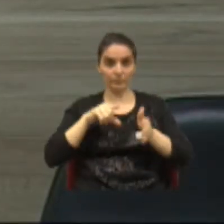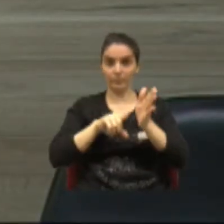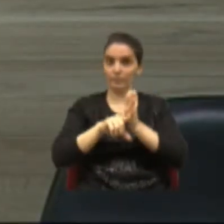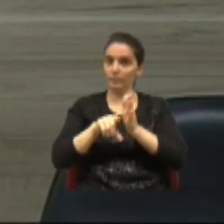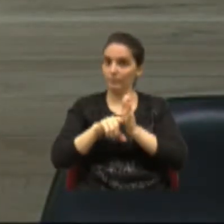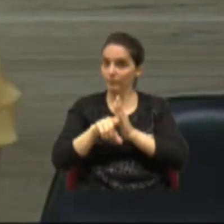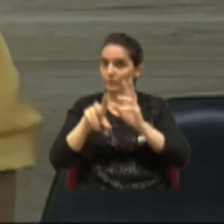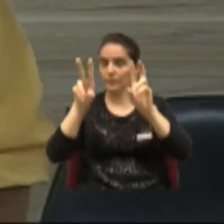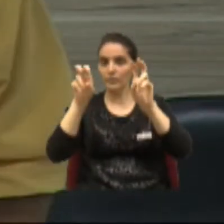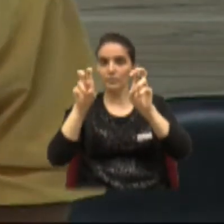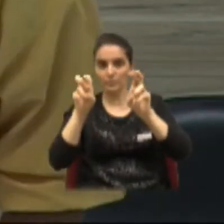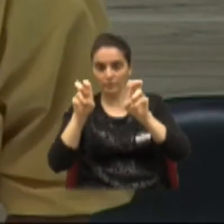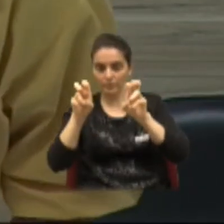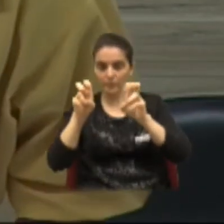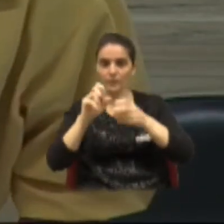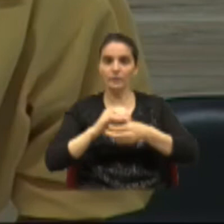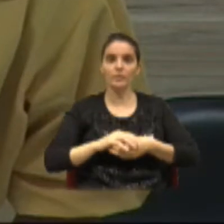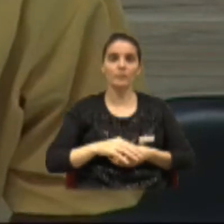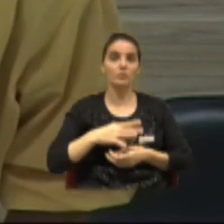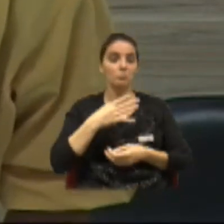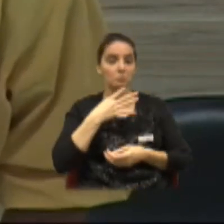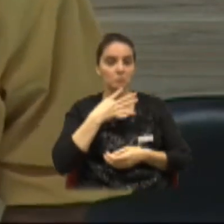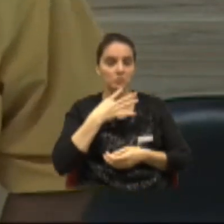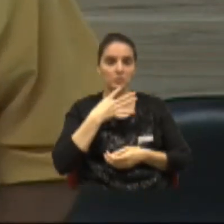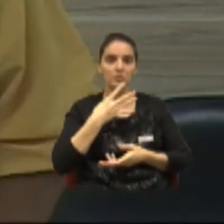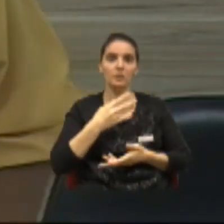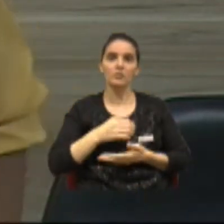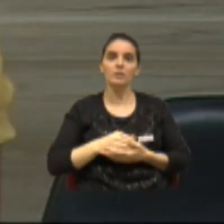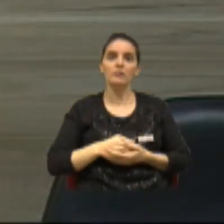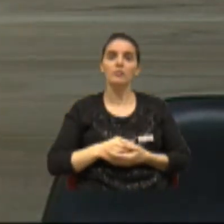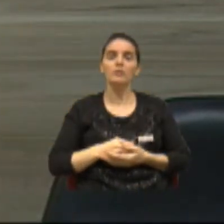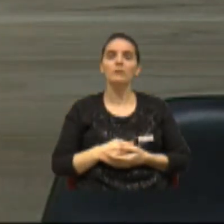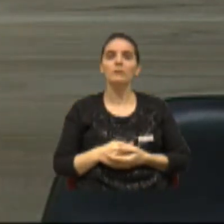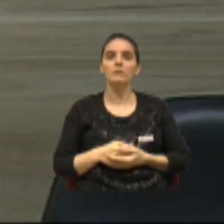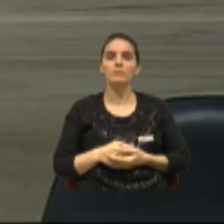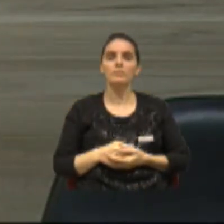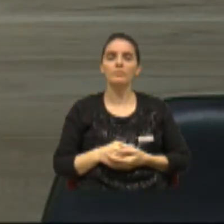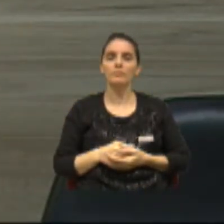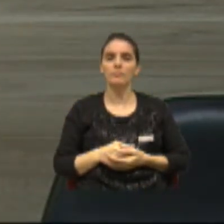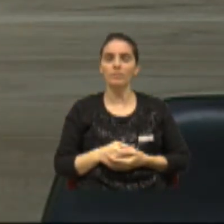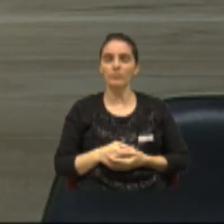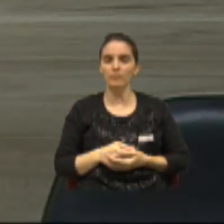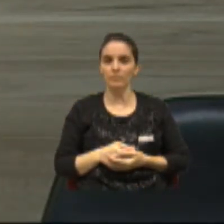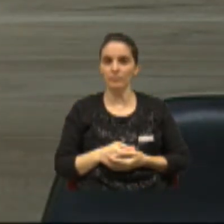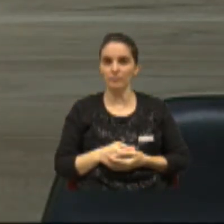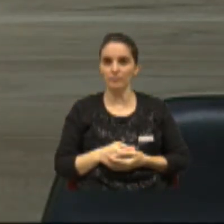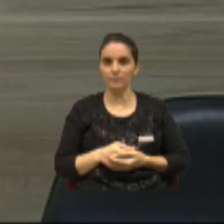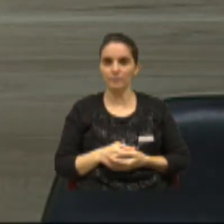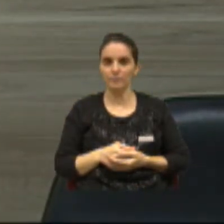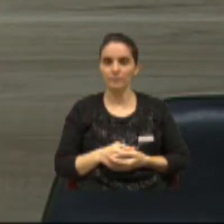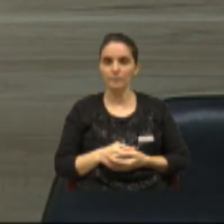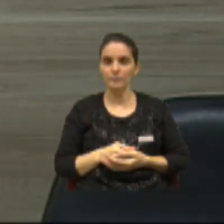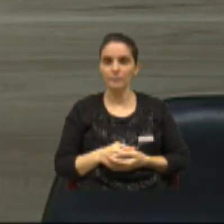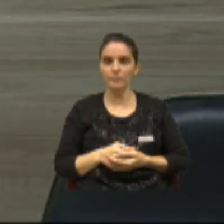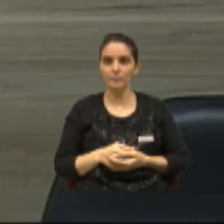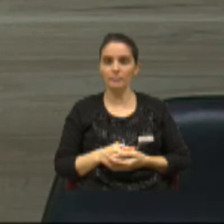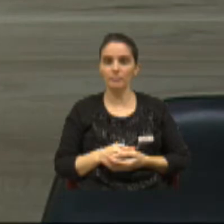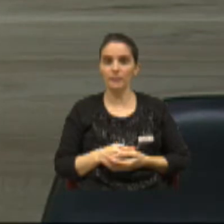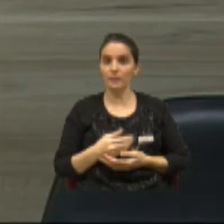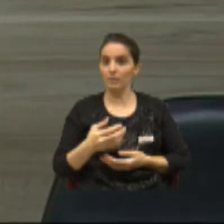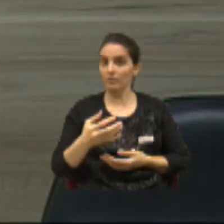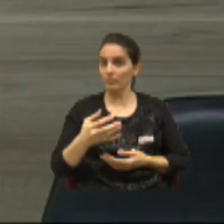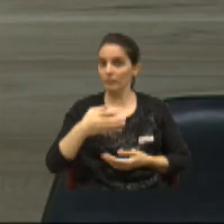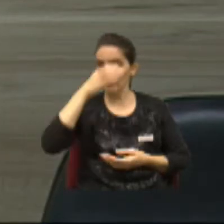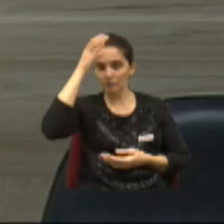ao assunto, tomando conhecimento referente ao assunto, e isso é exatamente a intenção